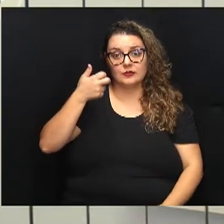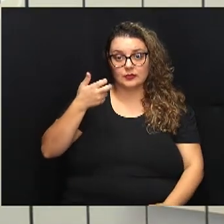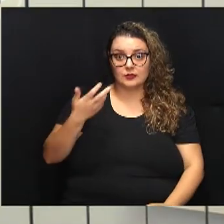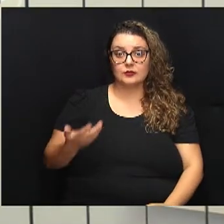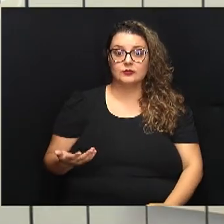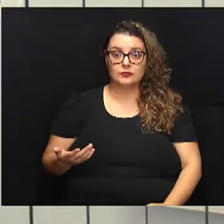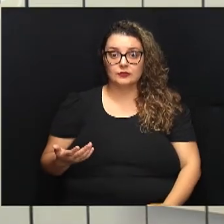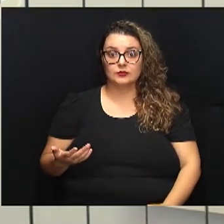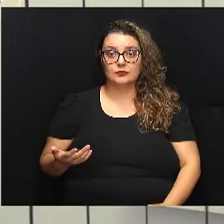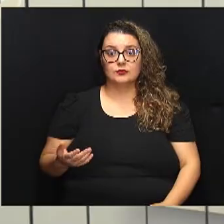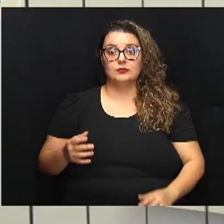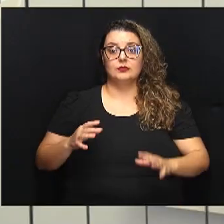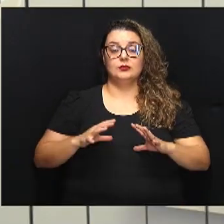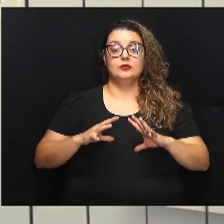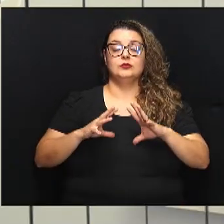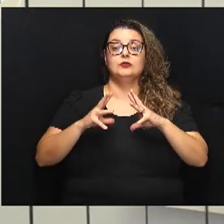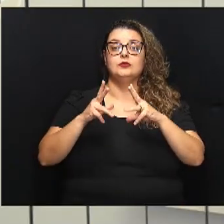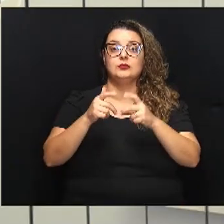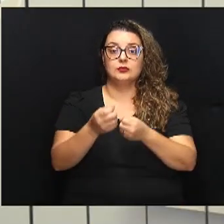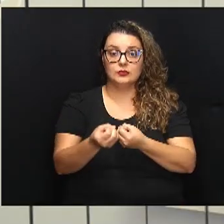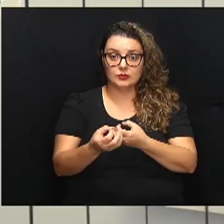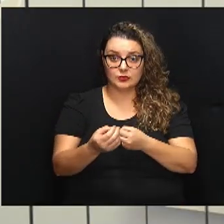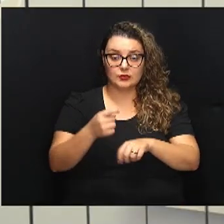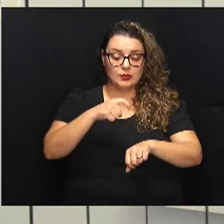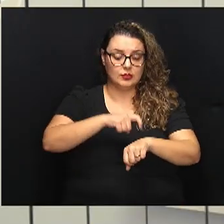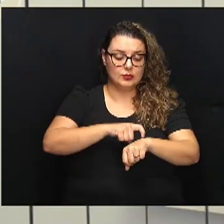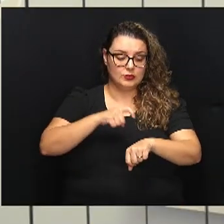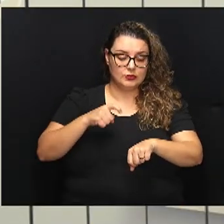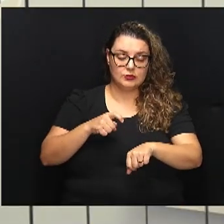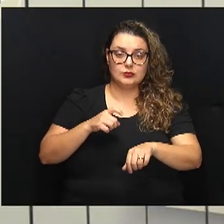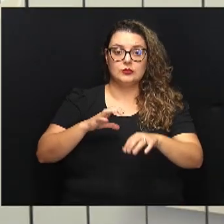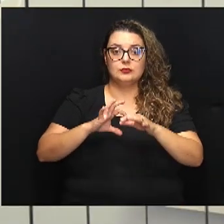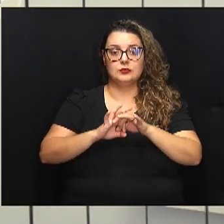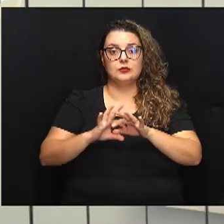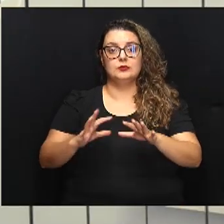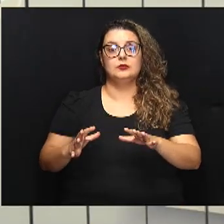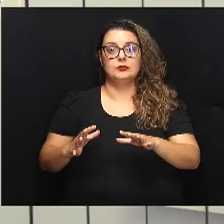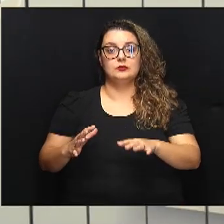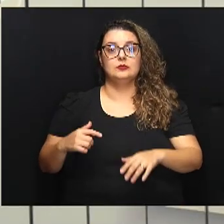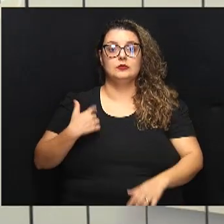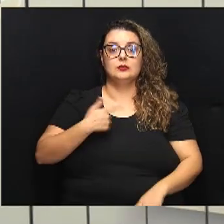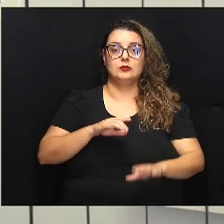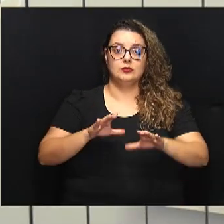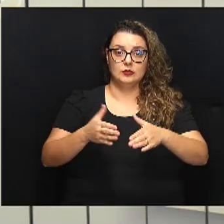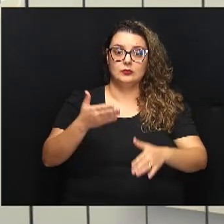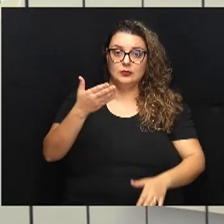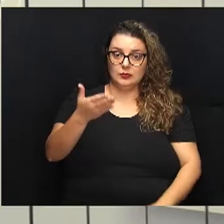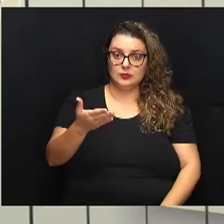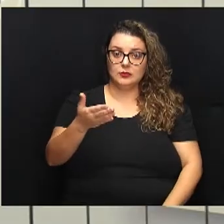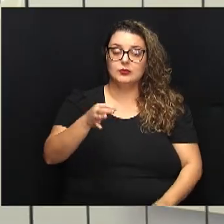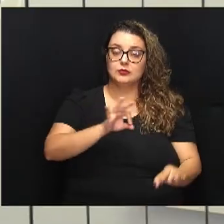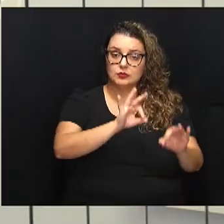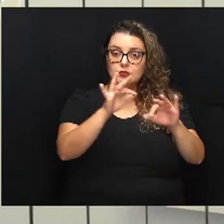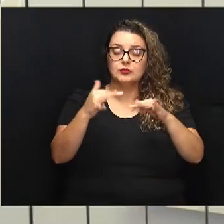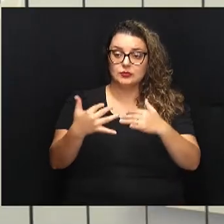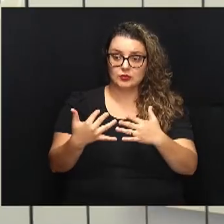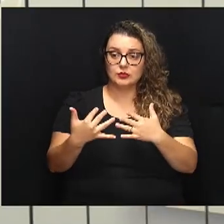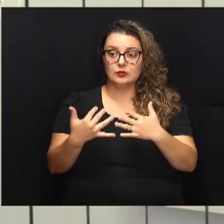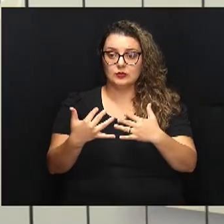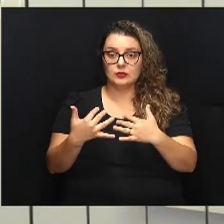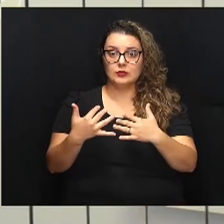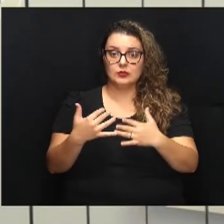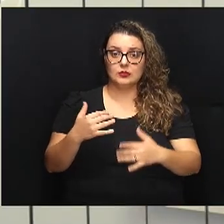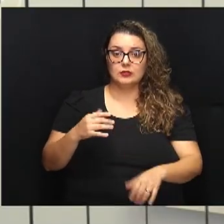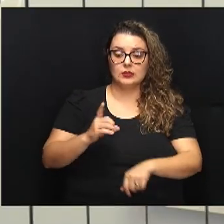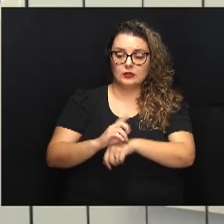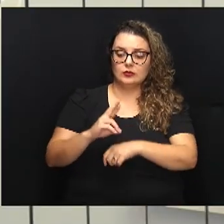Turati. Todas as informações, o tempo disponível com a nossa equipe para você que está nos acompanhando, da Carolina